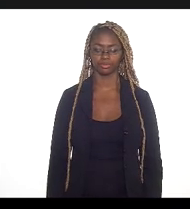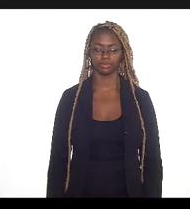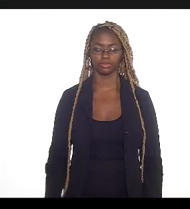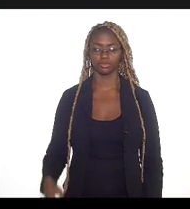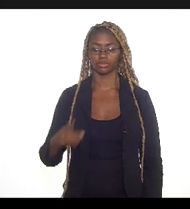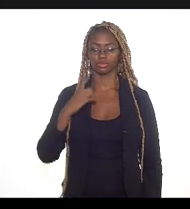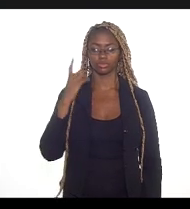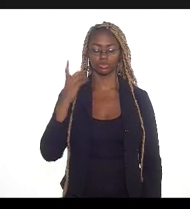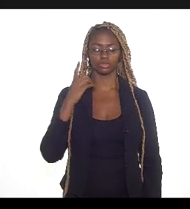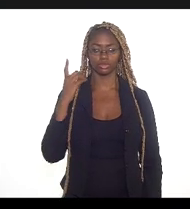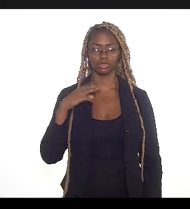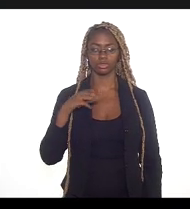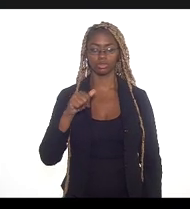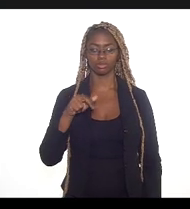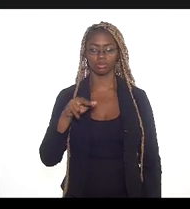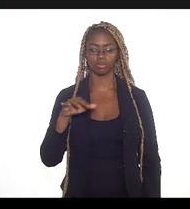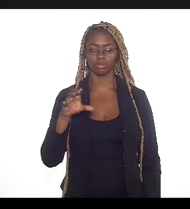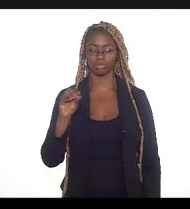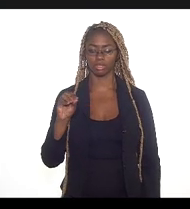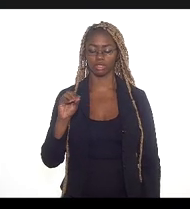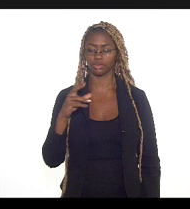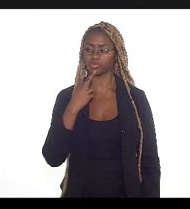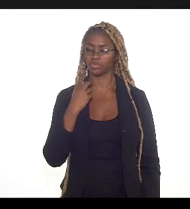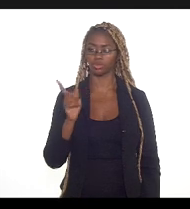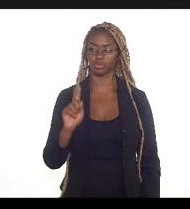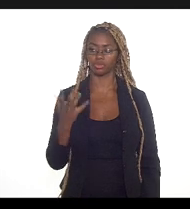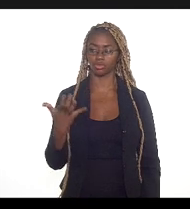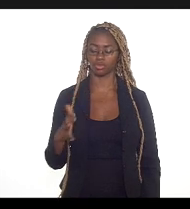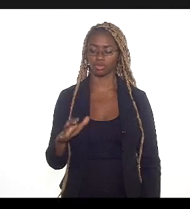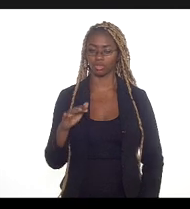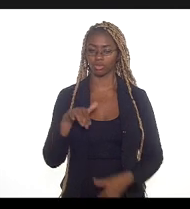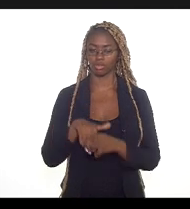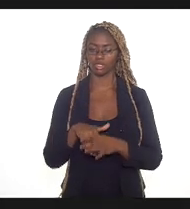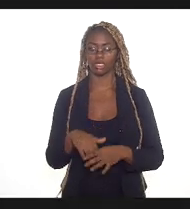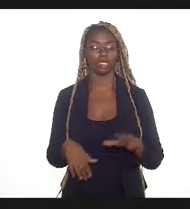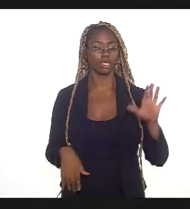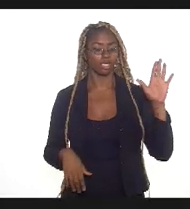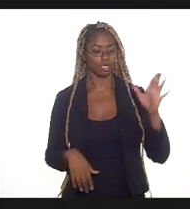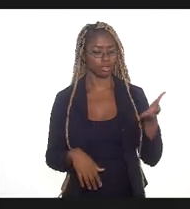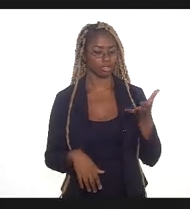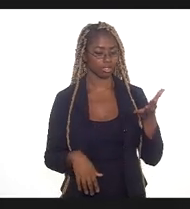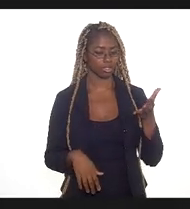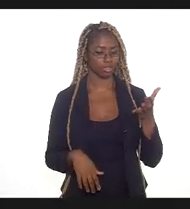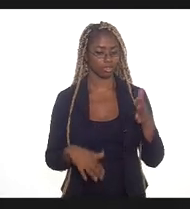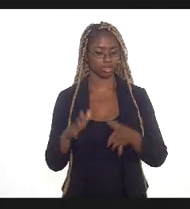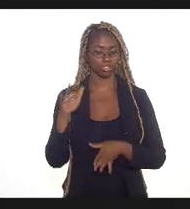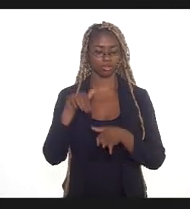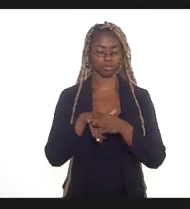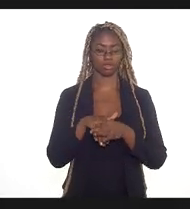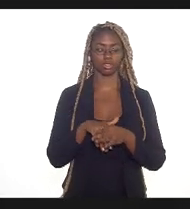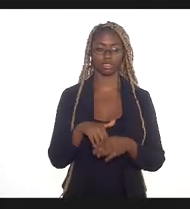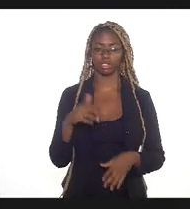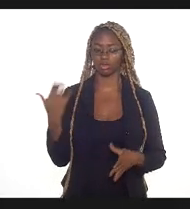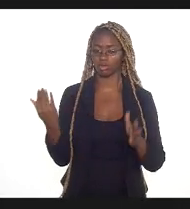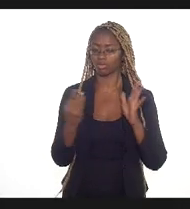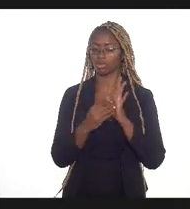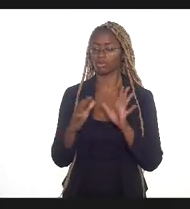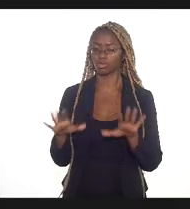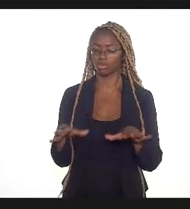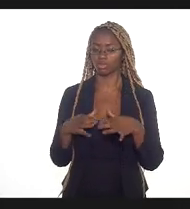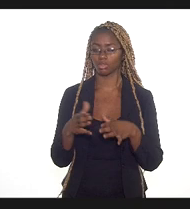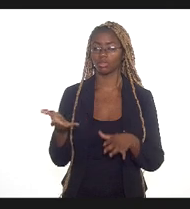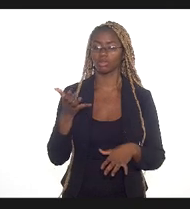Deputado Márcio Pacheco, abstenção no grupo. Senhor presidente, eu queria fazer o voto. Eu botei no grupo, mas eu queria